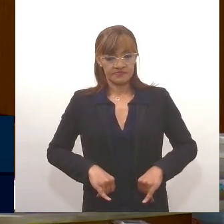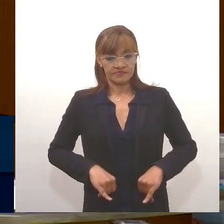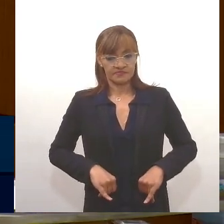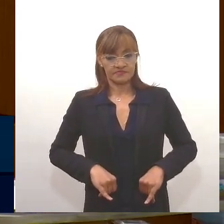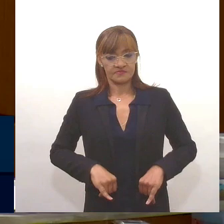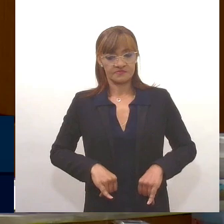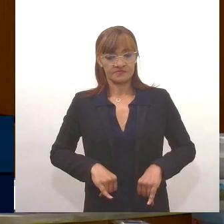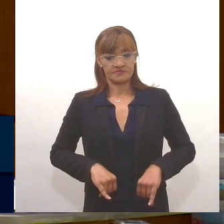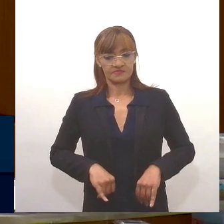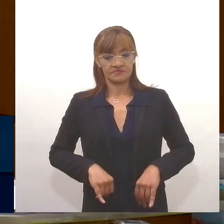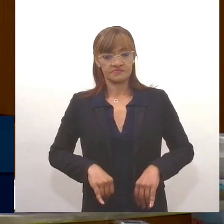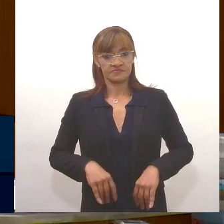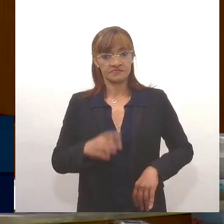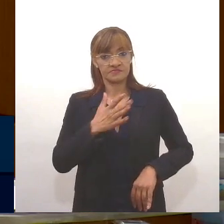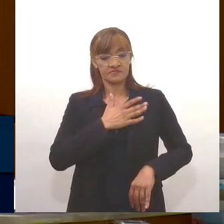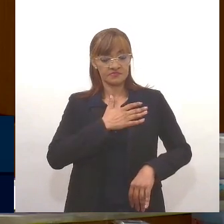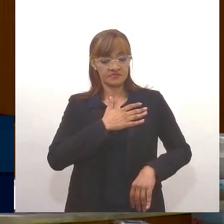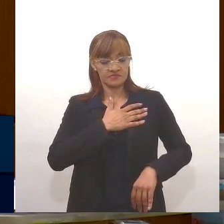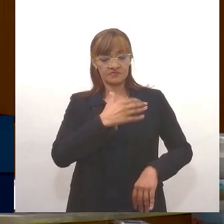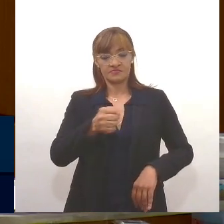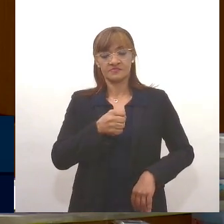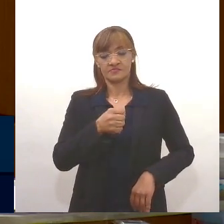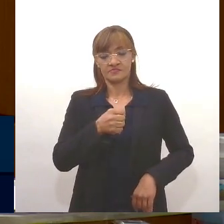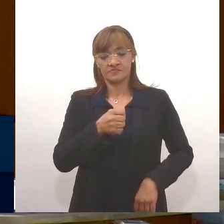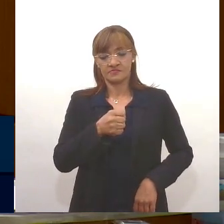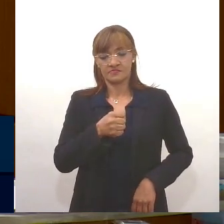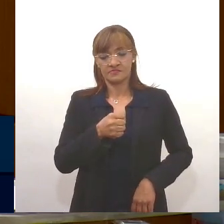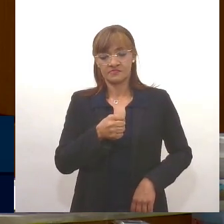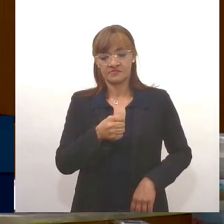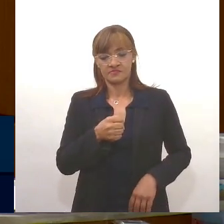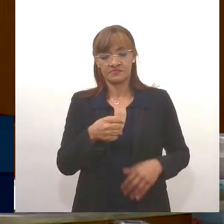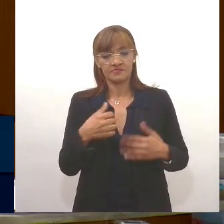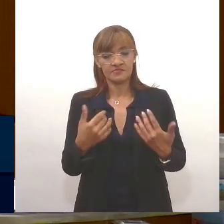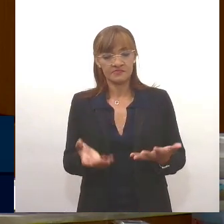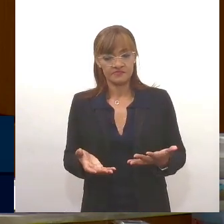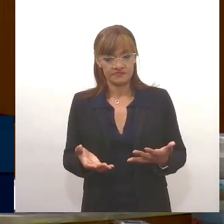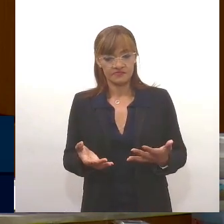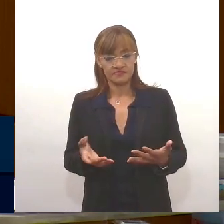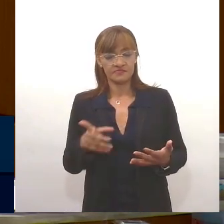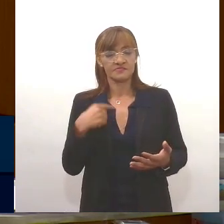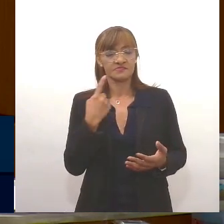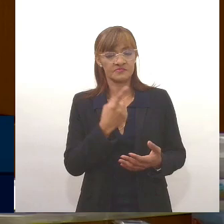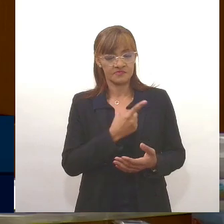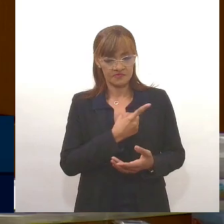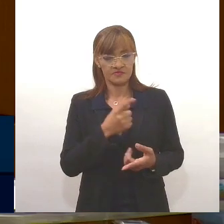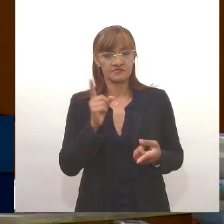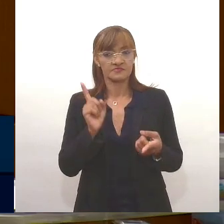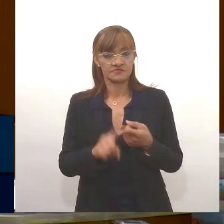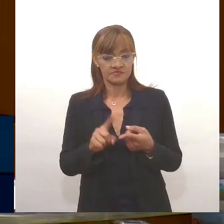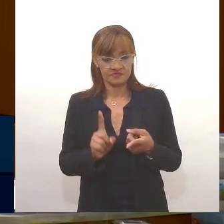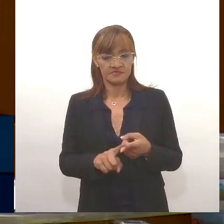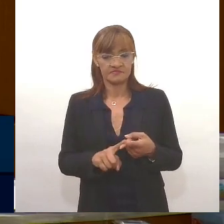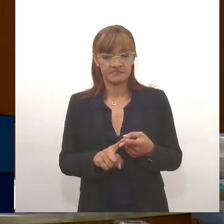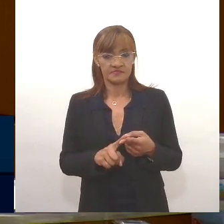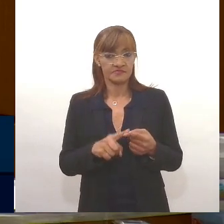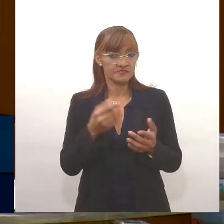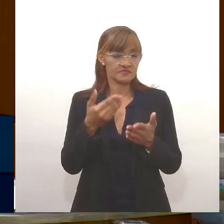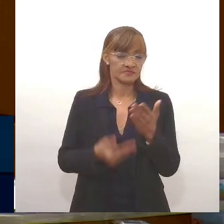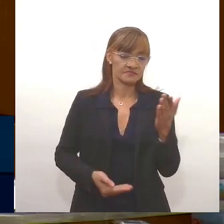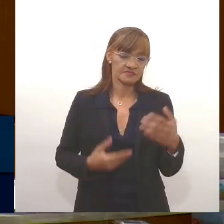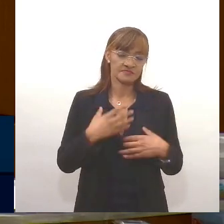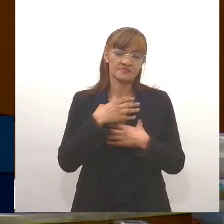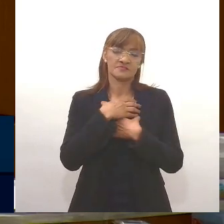própria vida perdemos todas todos e todos nós minha solidariedade para a